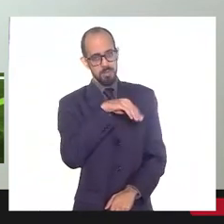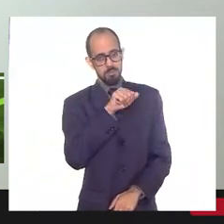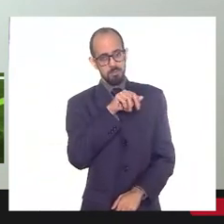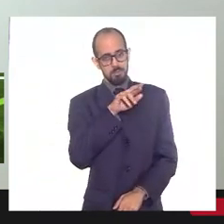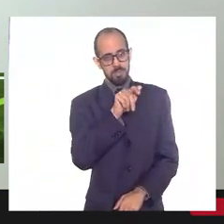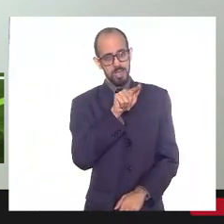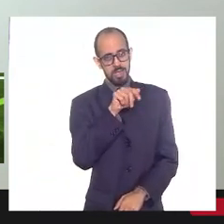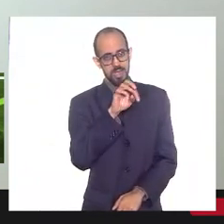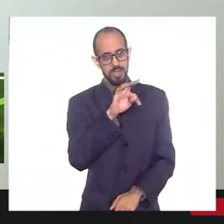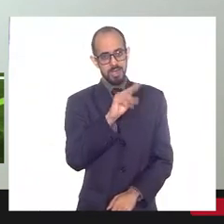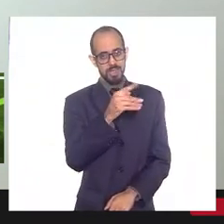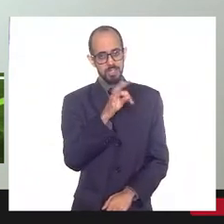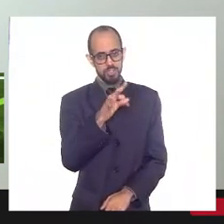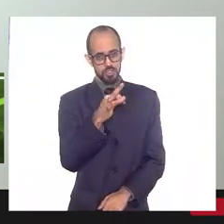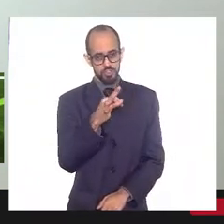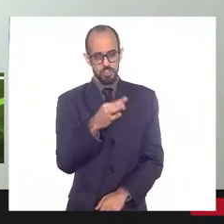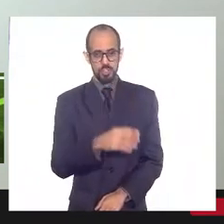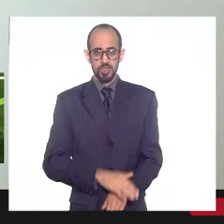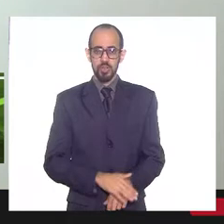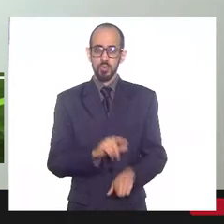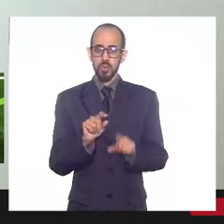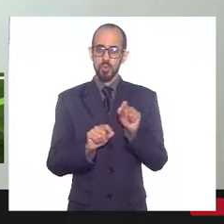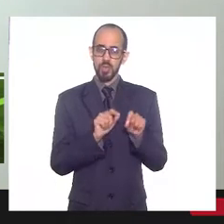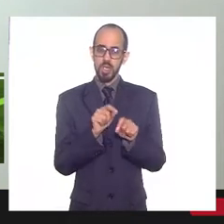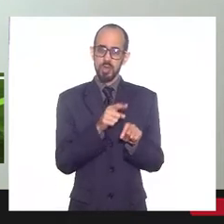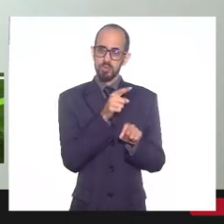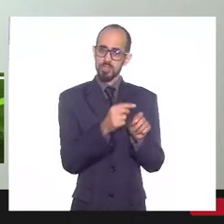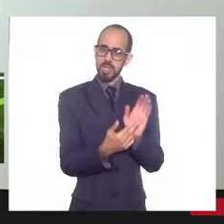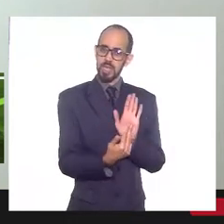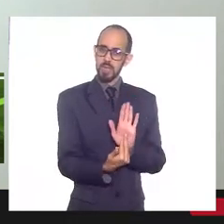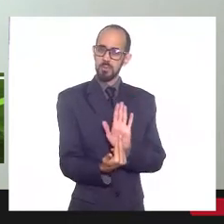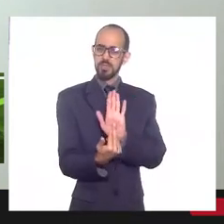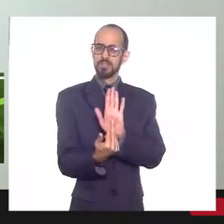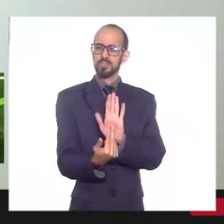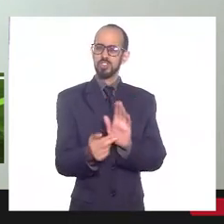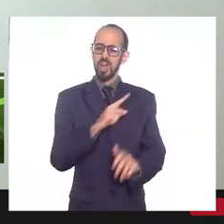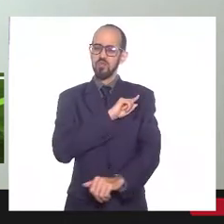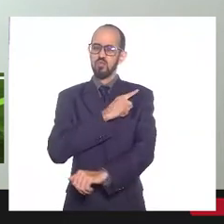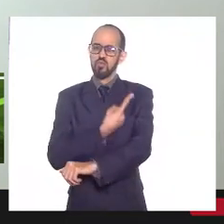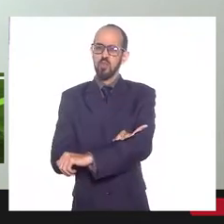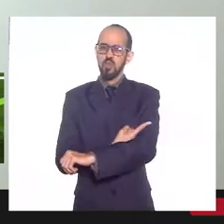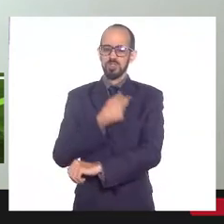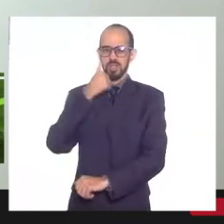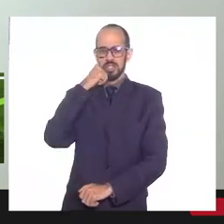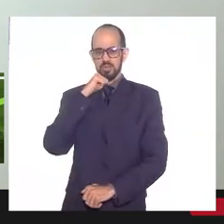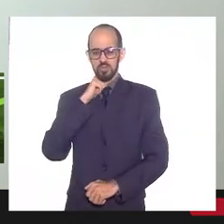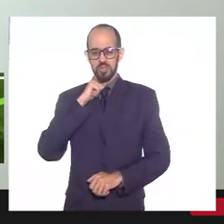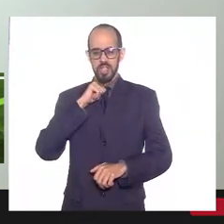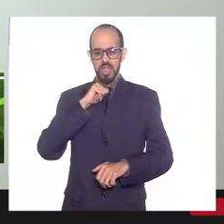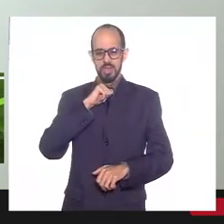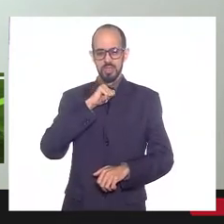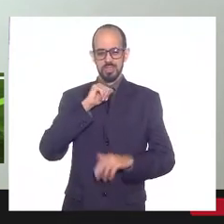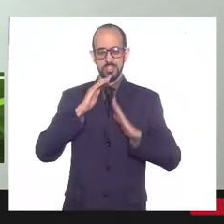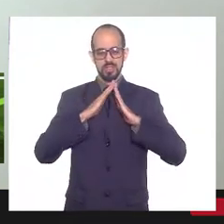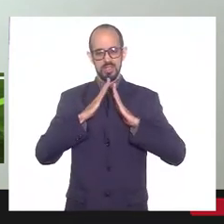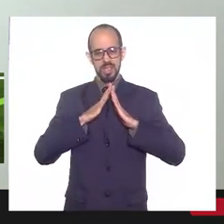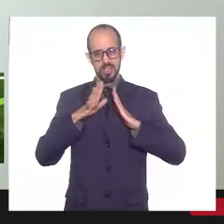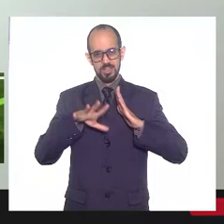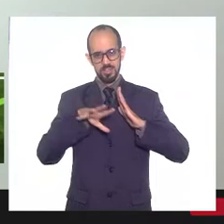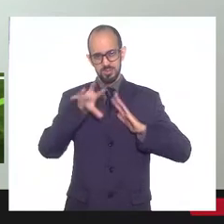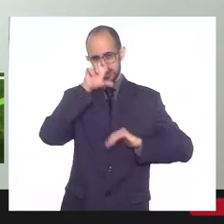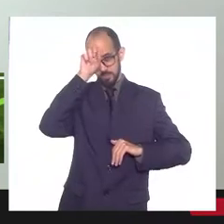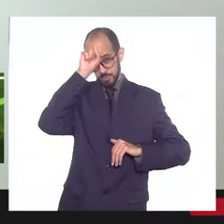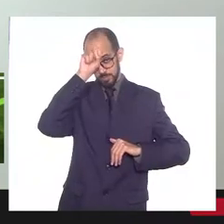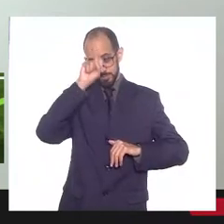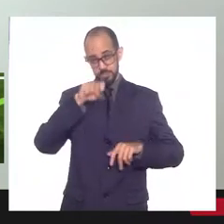posso chamar é que representa aí a força da mulher de terreiros né e